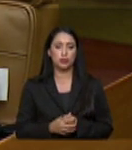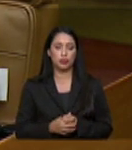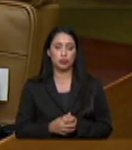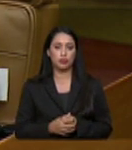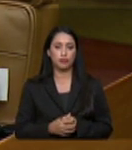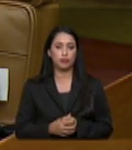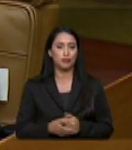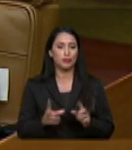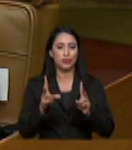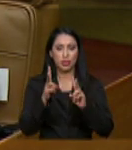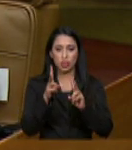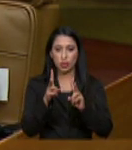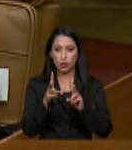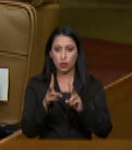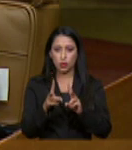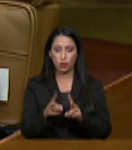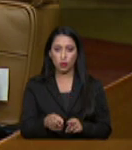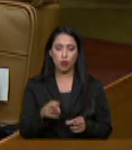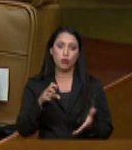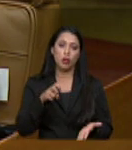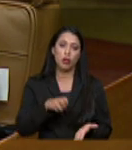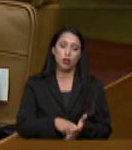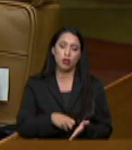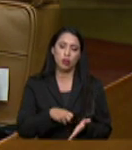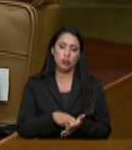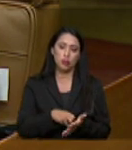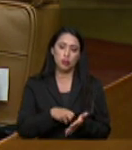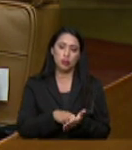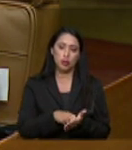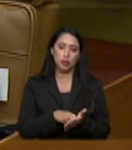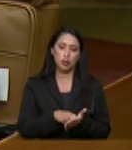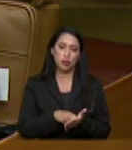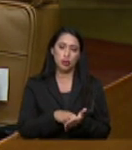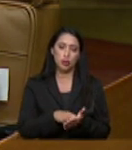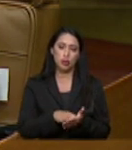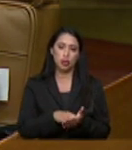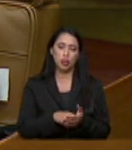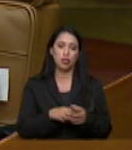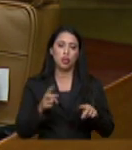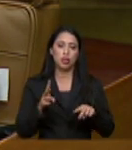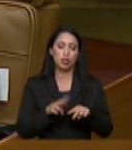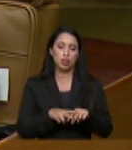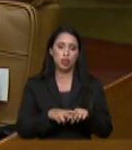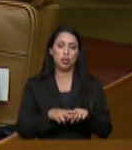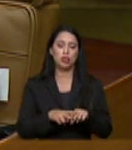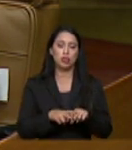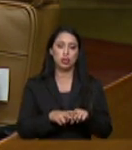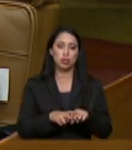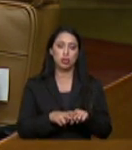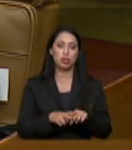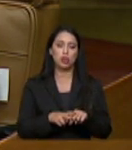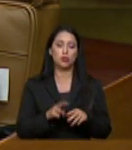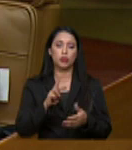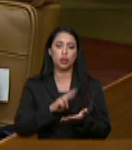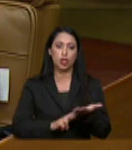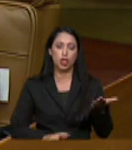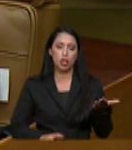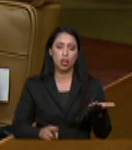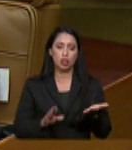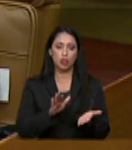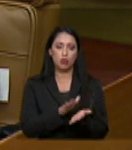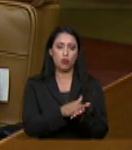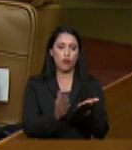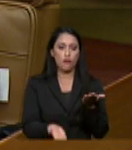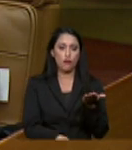ao mesmo quantitativo de pena que e regime que sua excelência propõe juntarei a